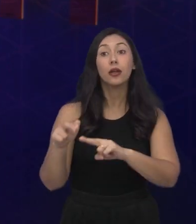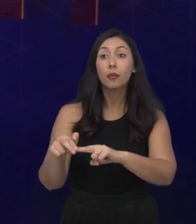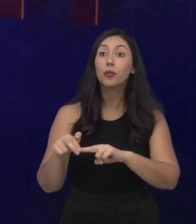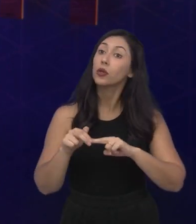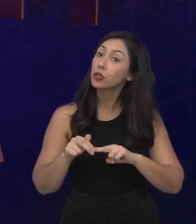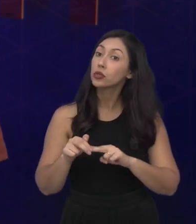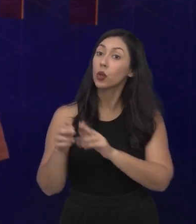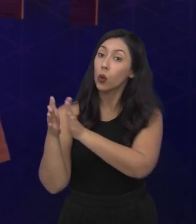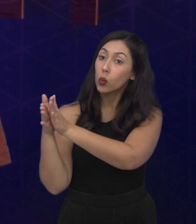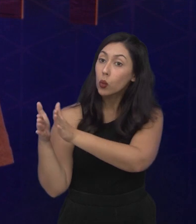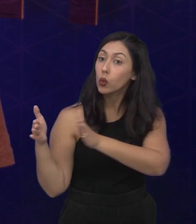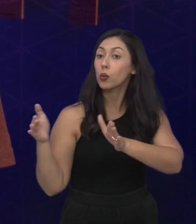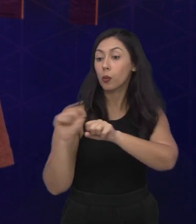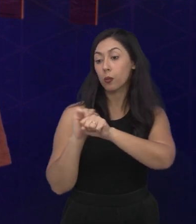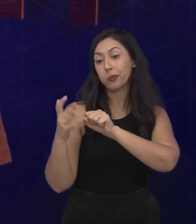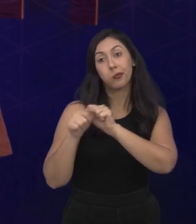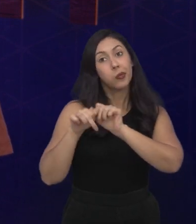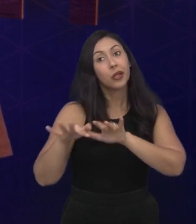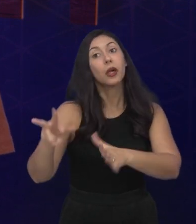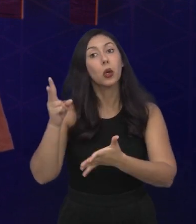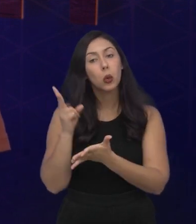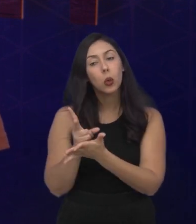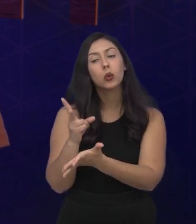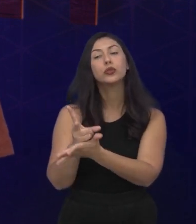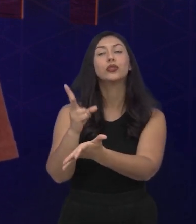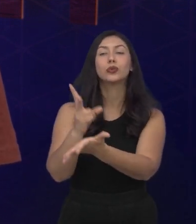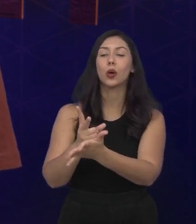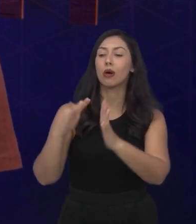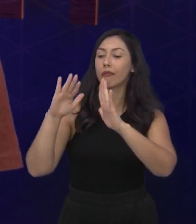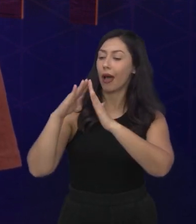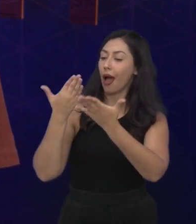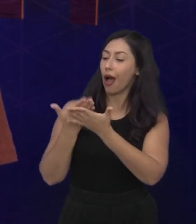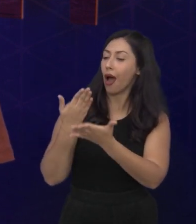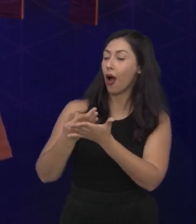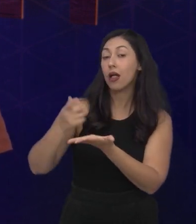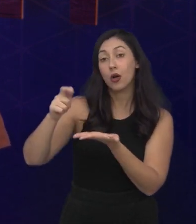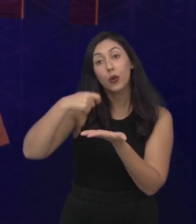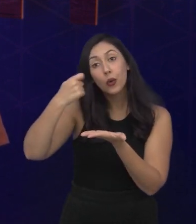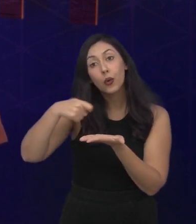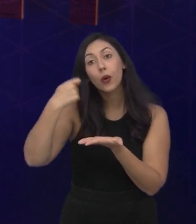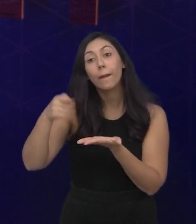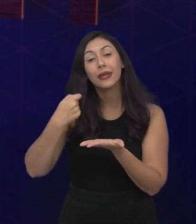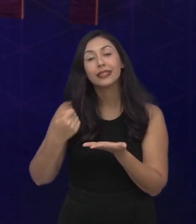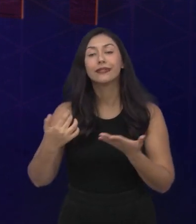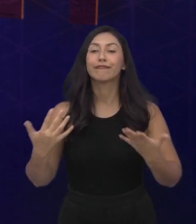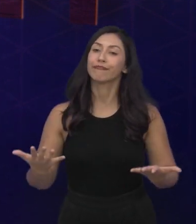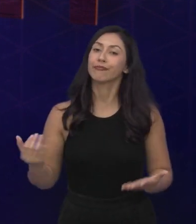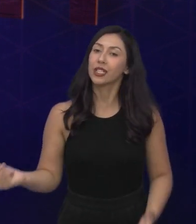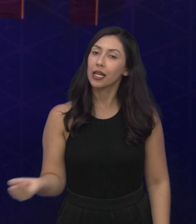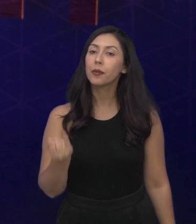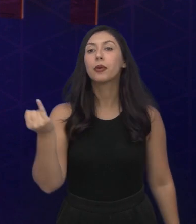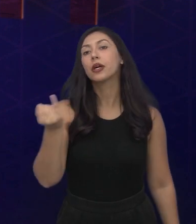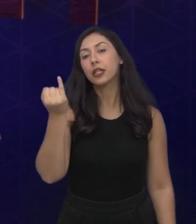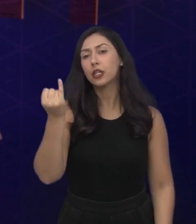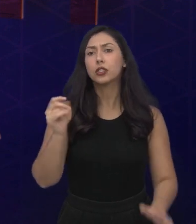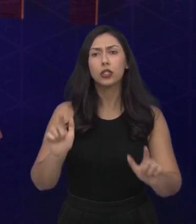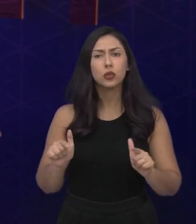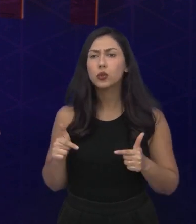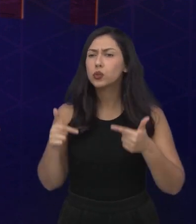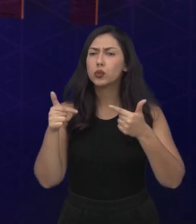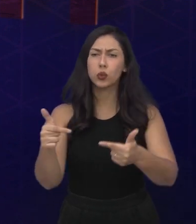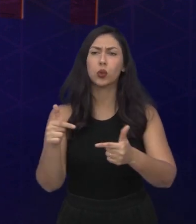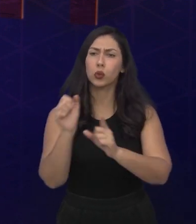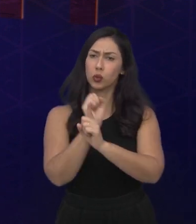causa dessa lei que na pandemia não faltou alimentação nas escolas, né? Então, muito importante, essas ações,